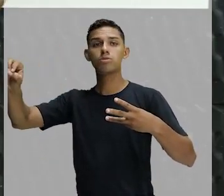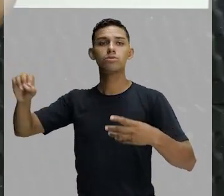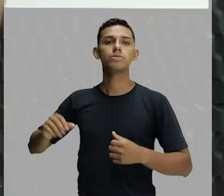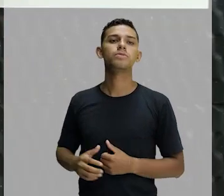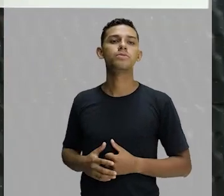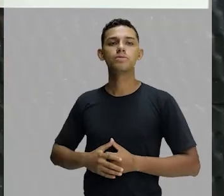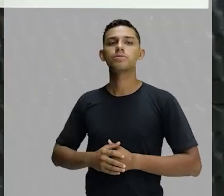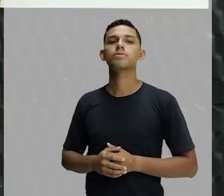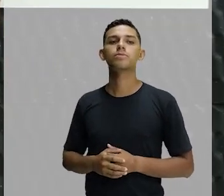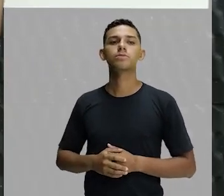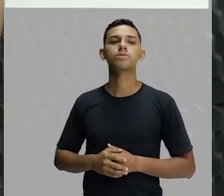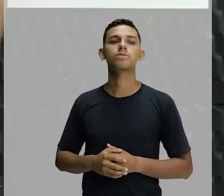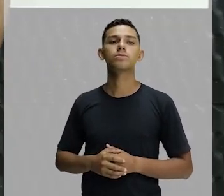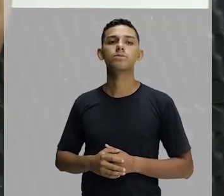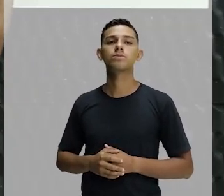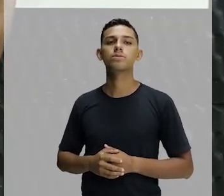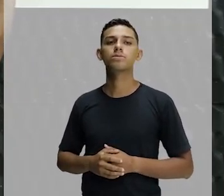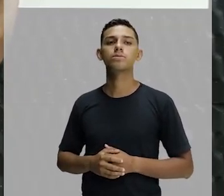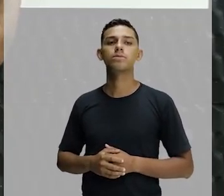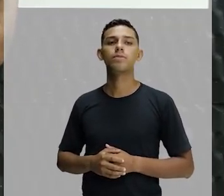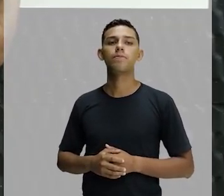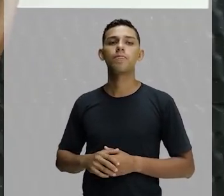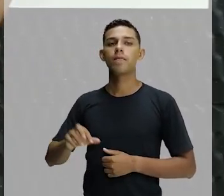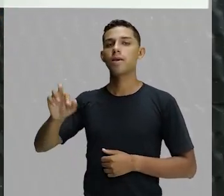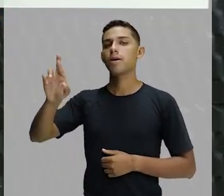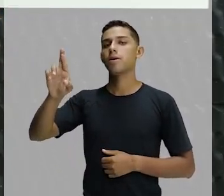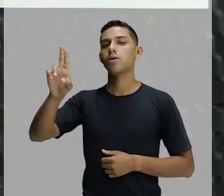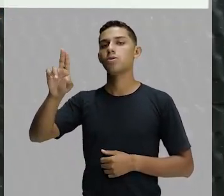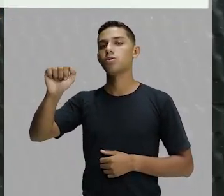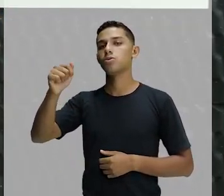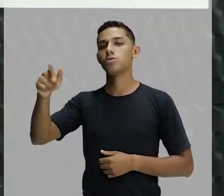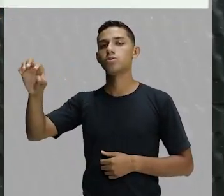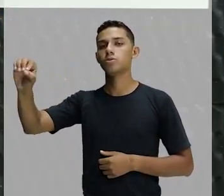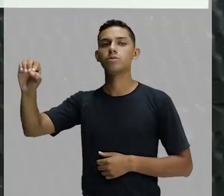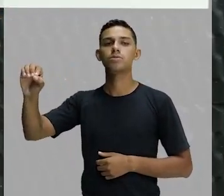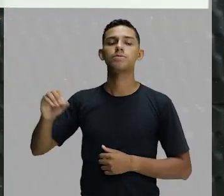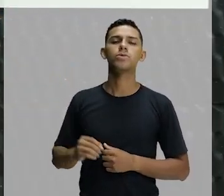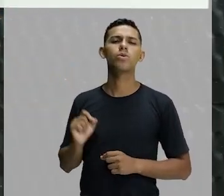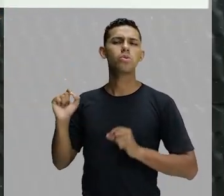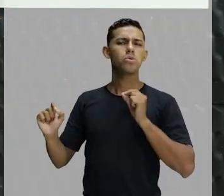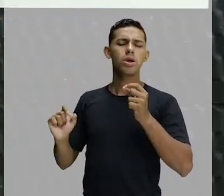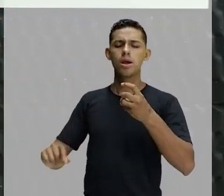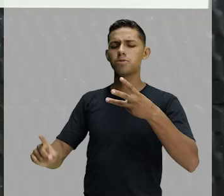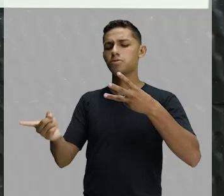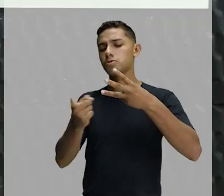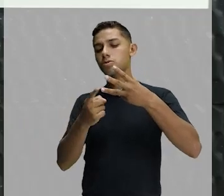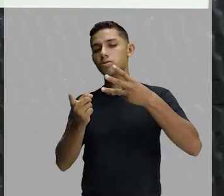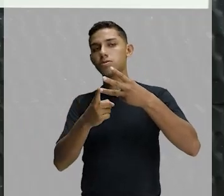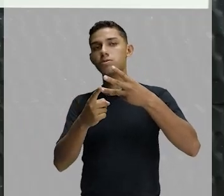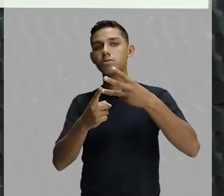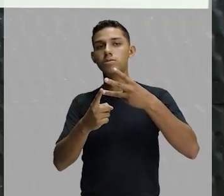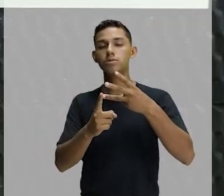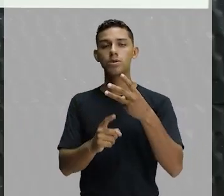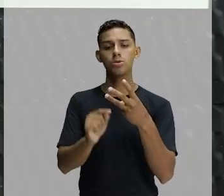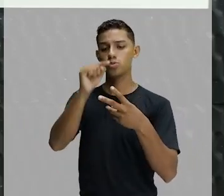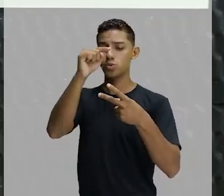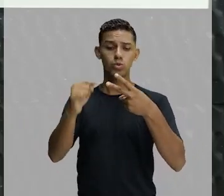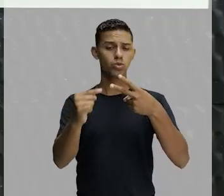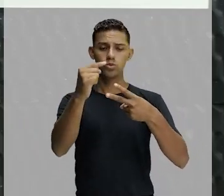significa ruão, né? É o malhado, é o ruão. Então, o ruão é o gado que